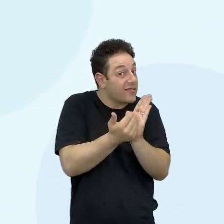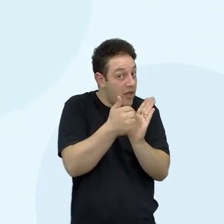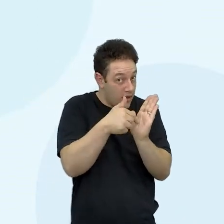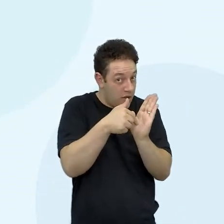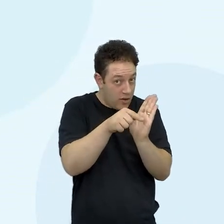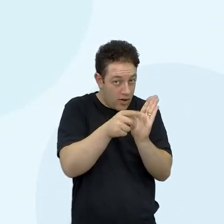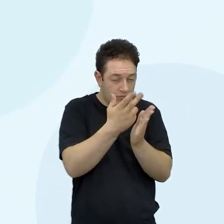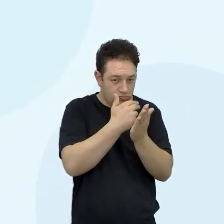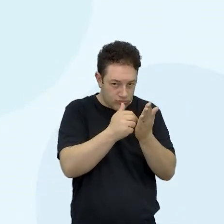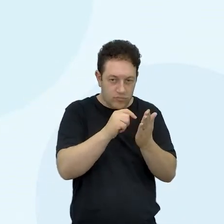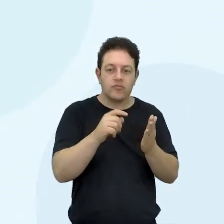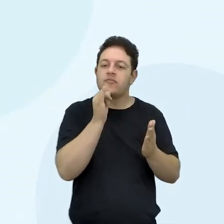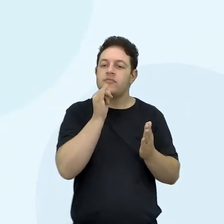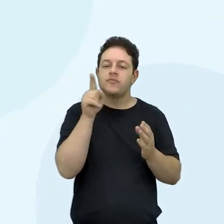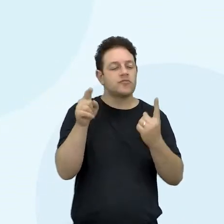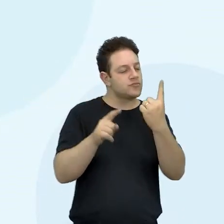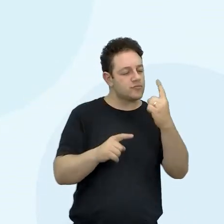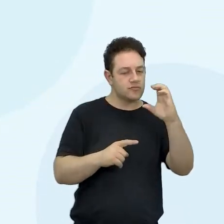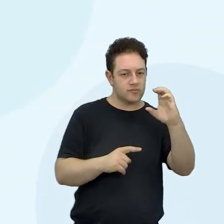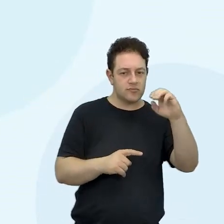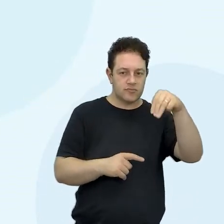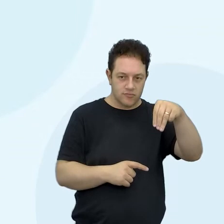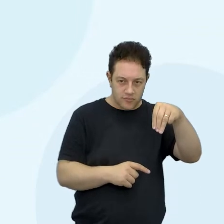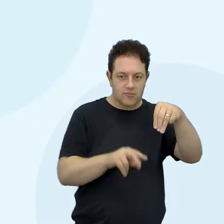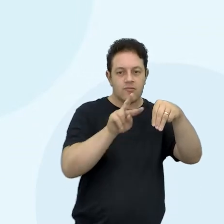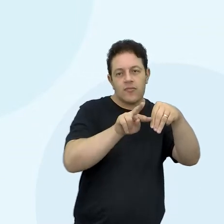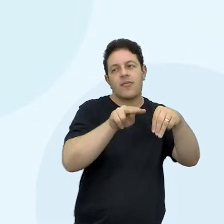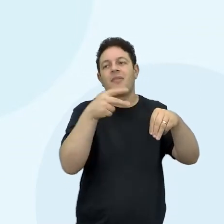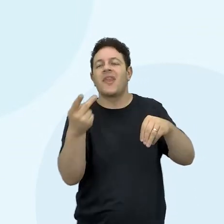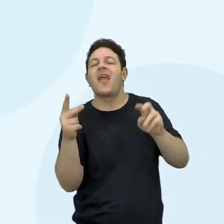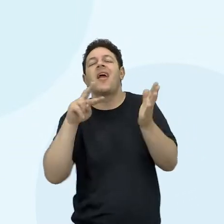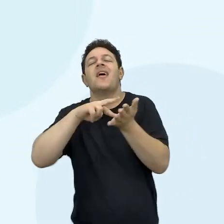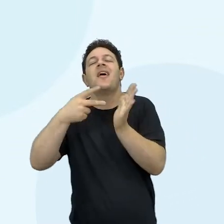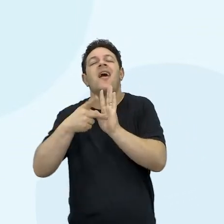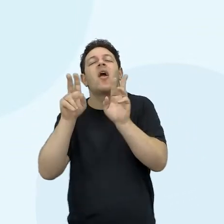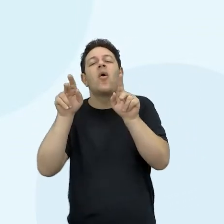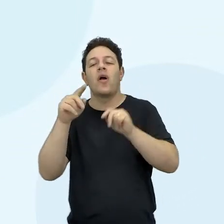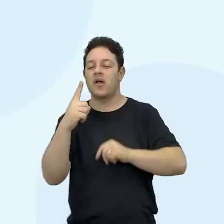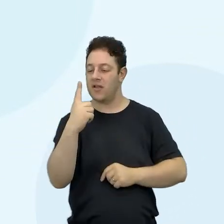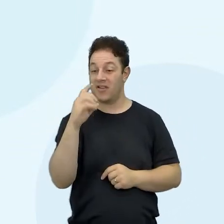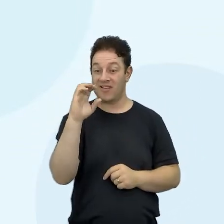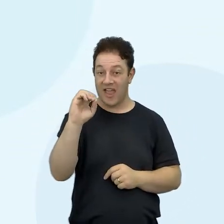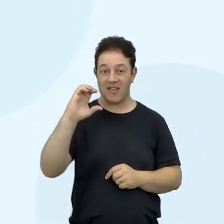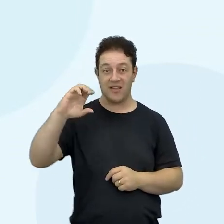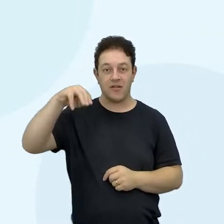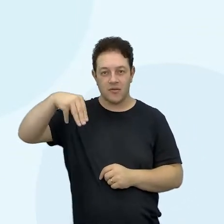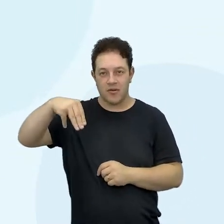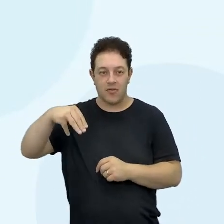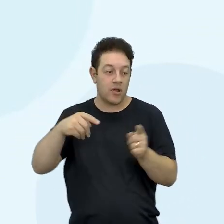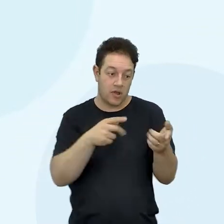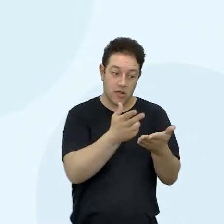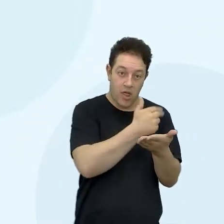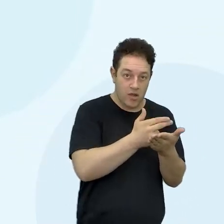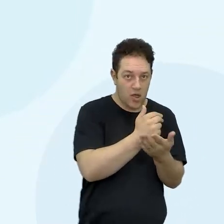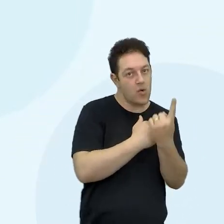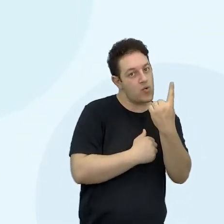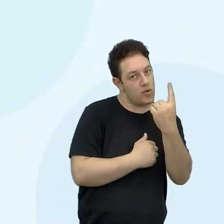eu tenho uma correspondência para 10 centímetros do real.